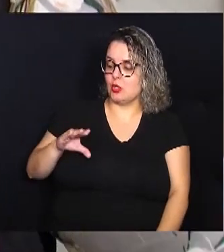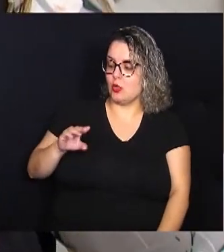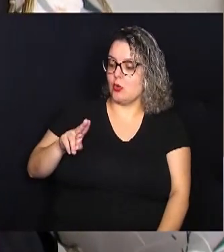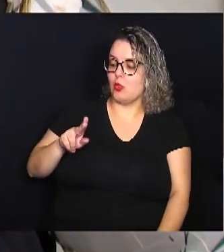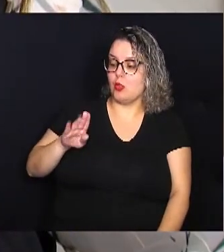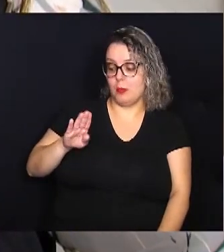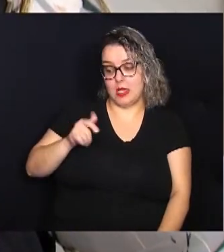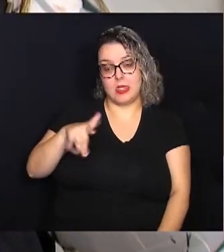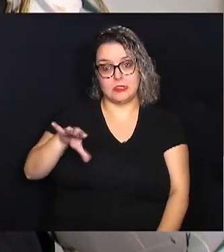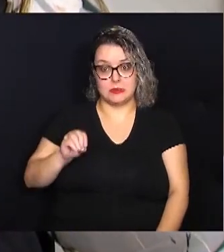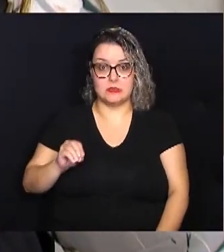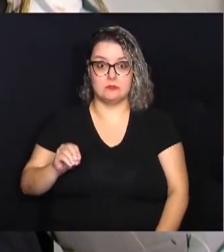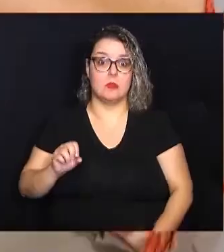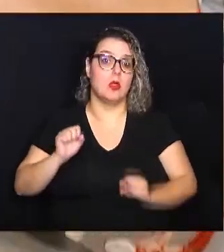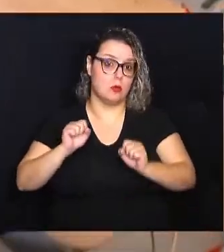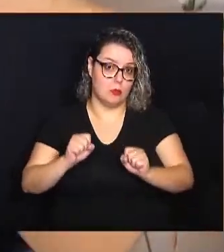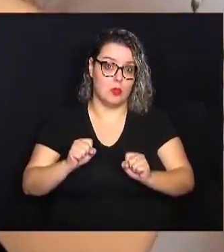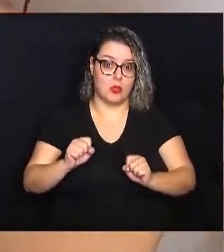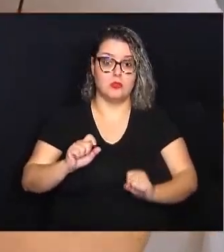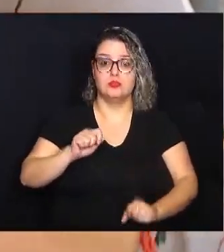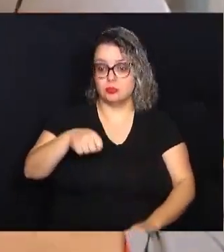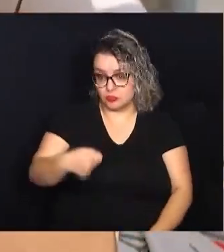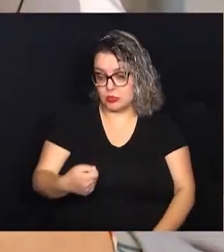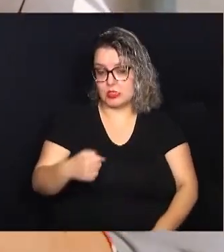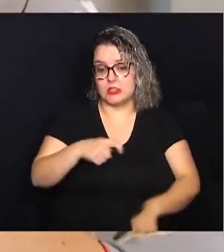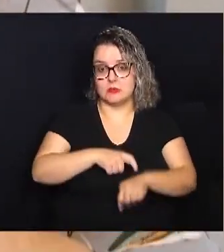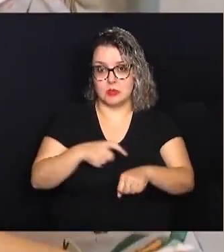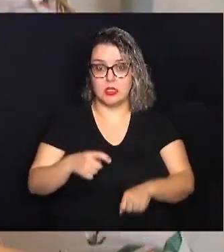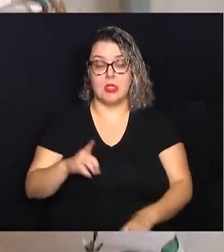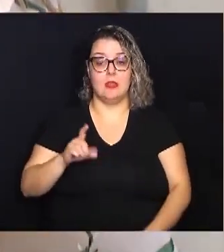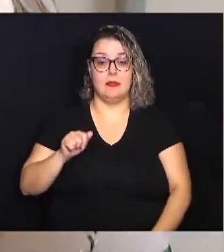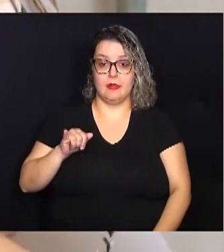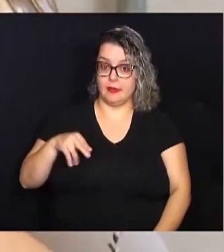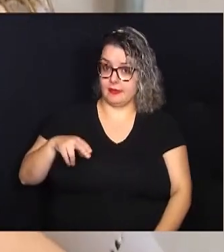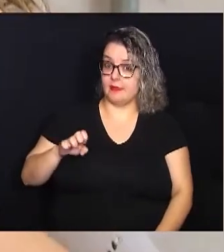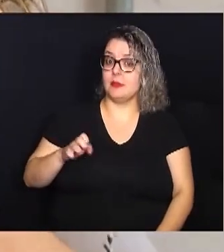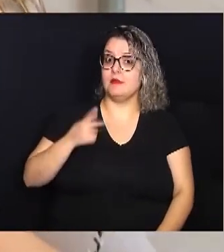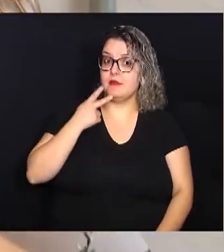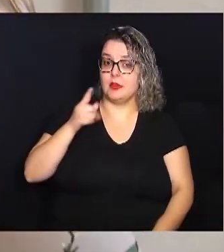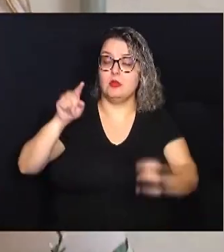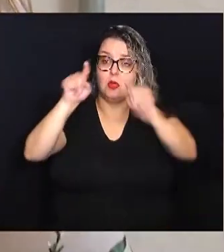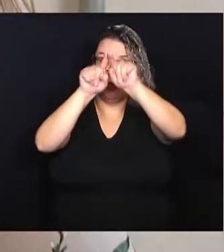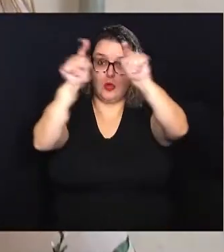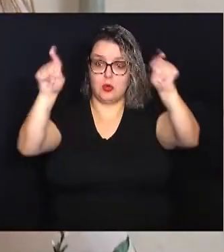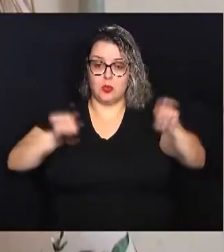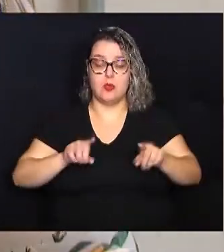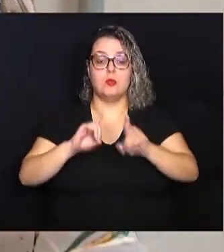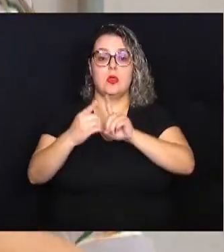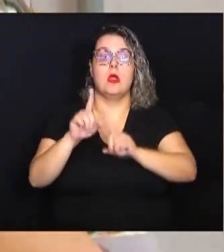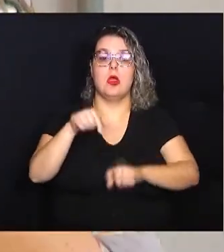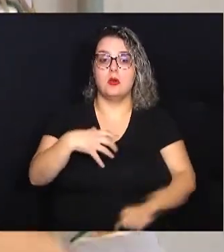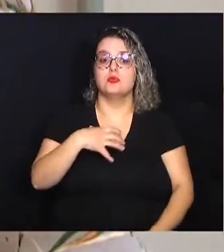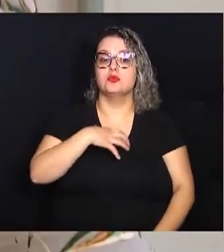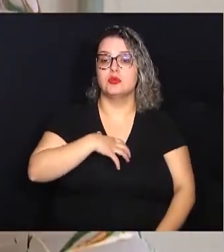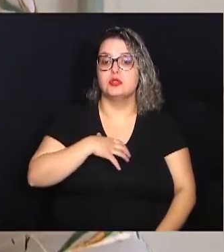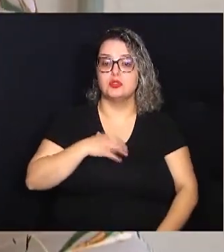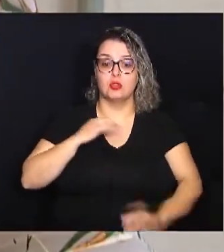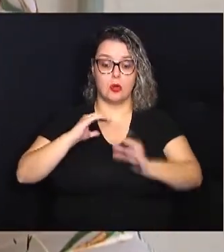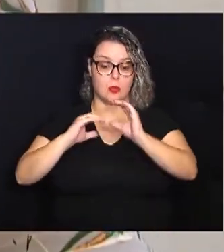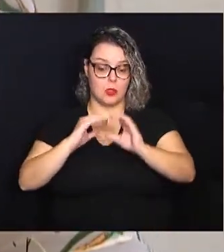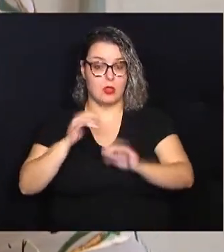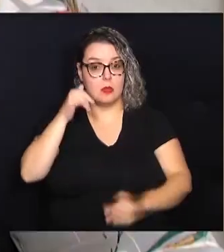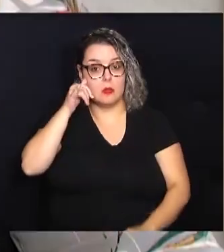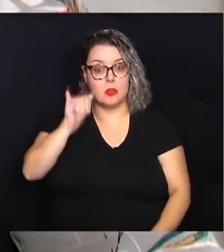pode aparecer os sintomas nesse período. Daiane Morato ressalta que o painel é um meio de comunicação e prevenção à